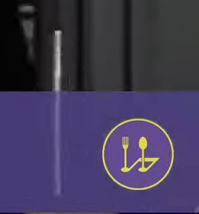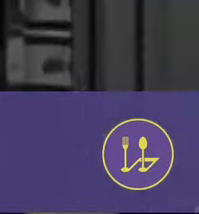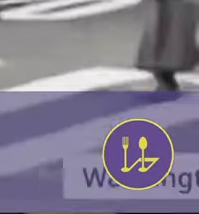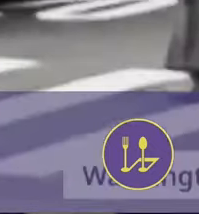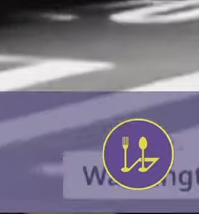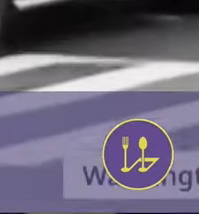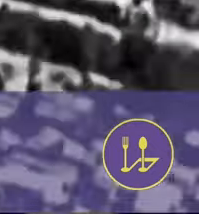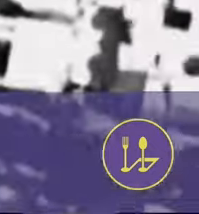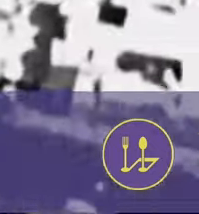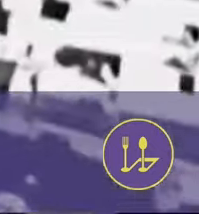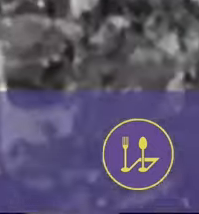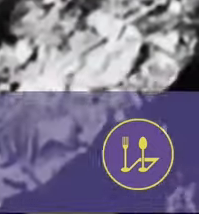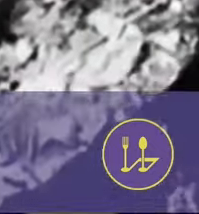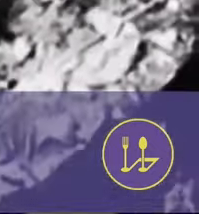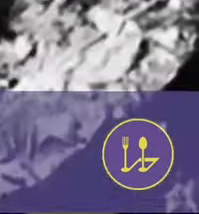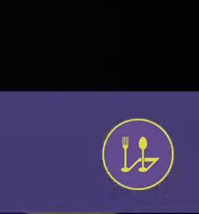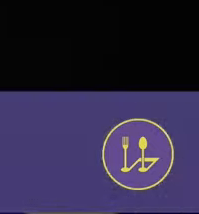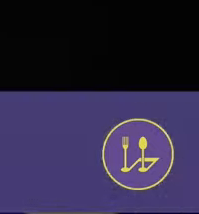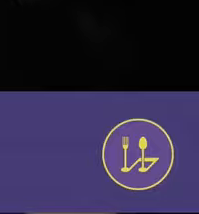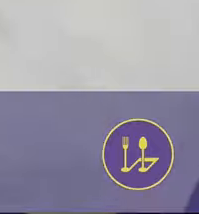torna insustentável.